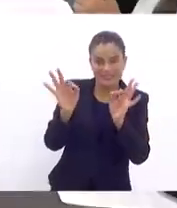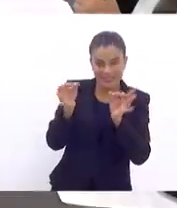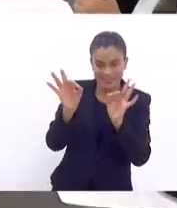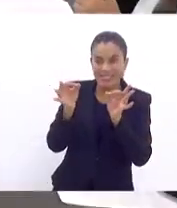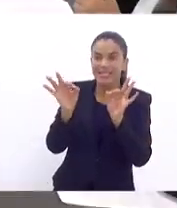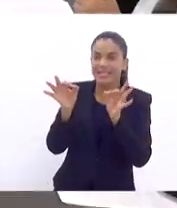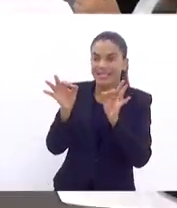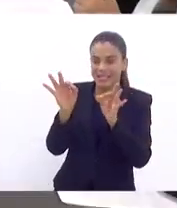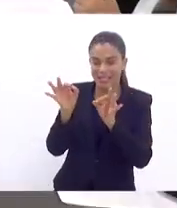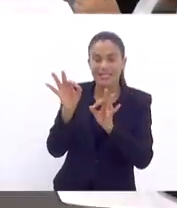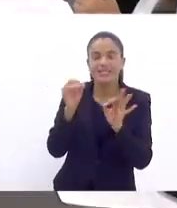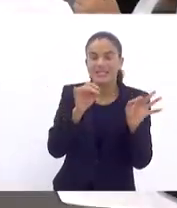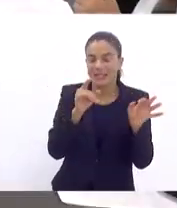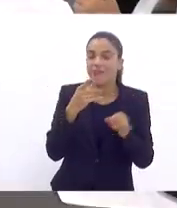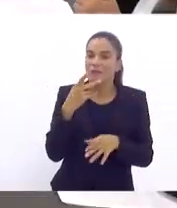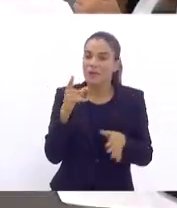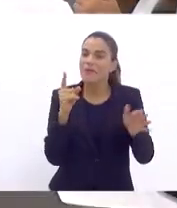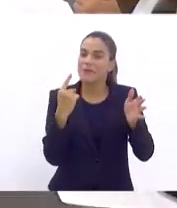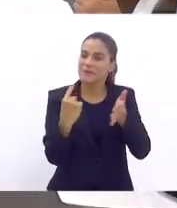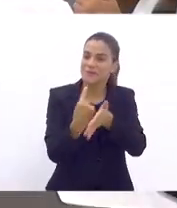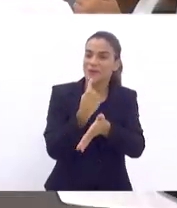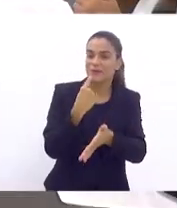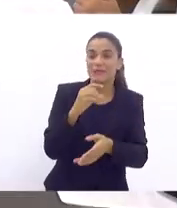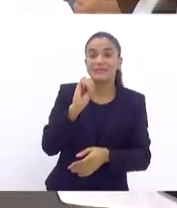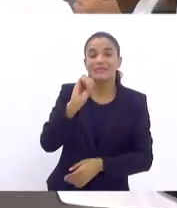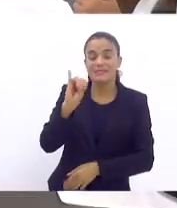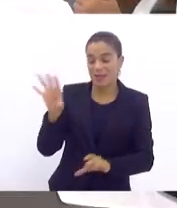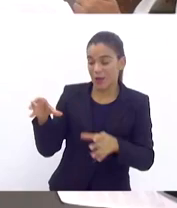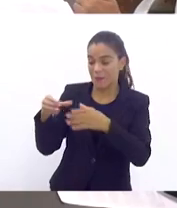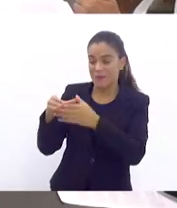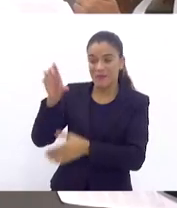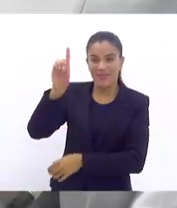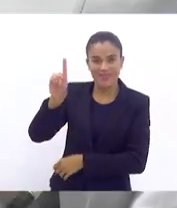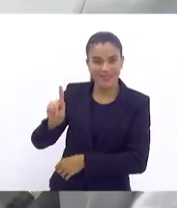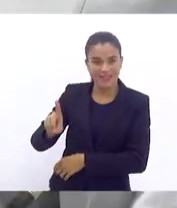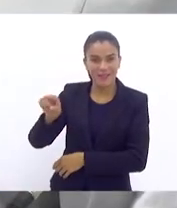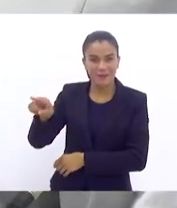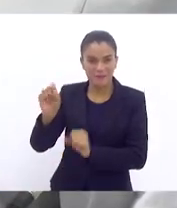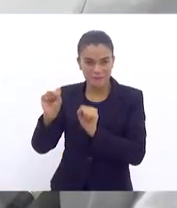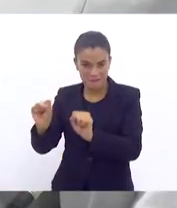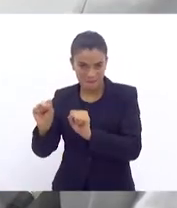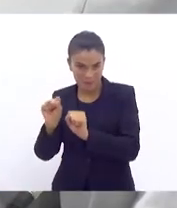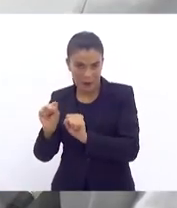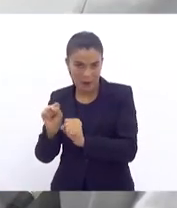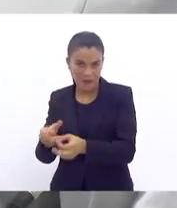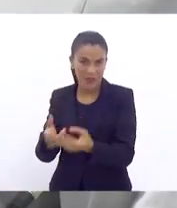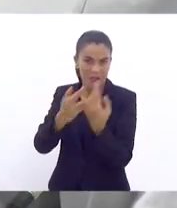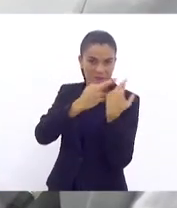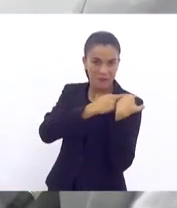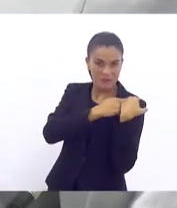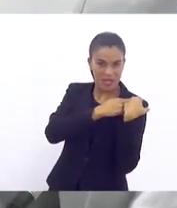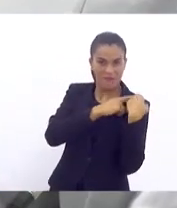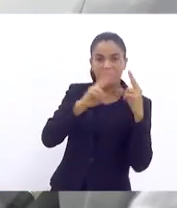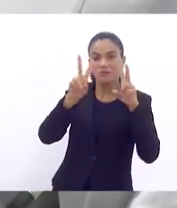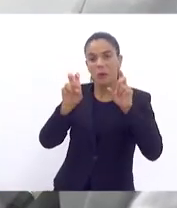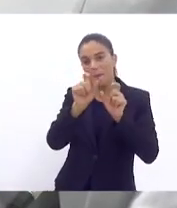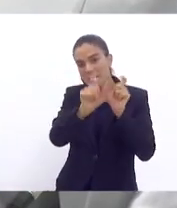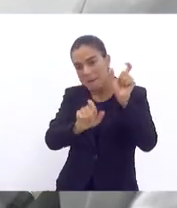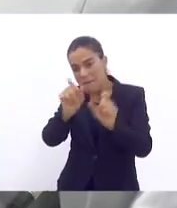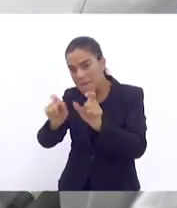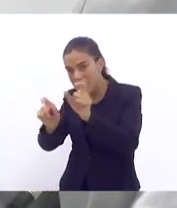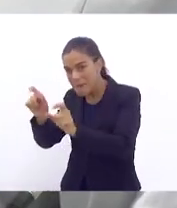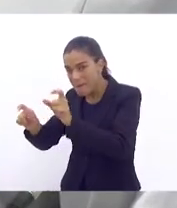por vossa excelência um questionamento se a mesa diretora poderia fazer juízo de valor sobre os membros exatamente